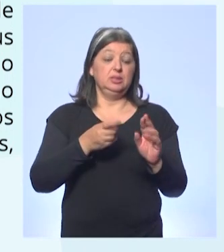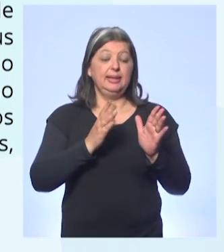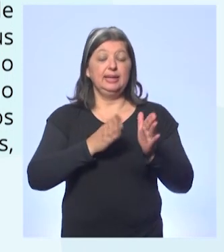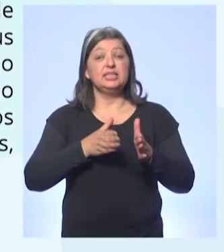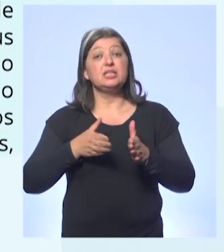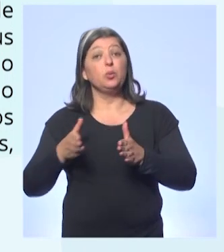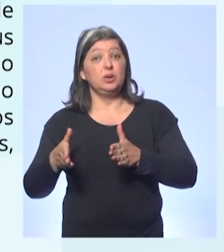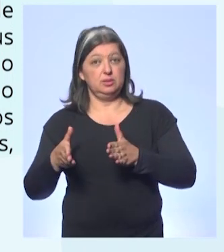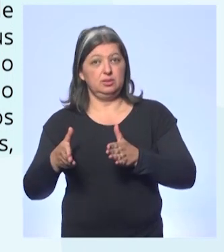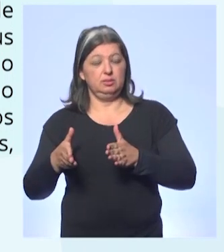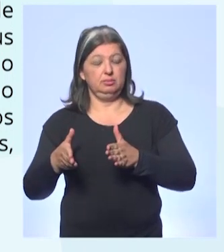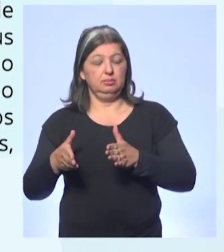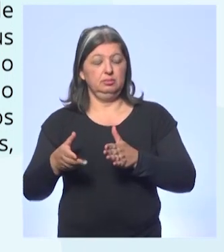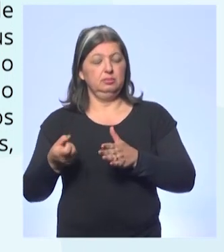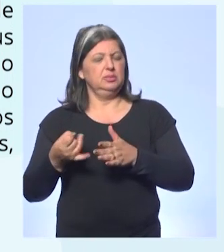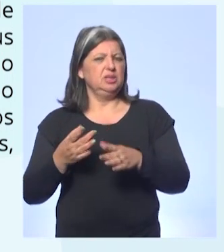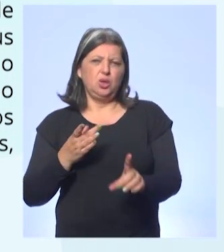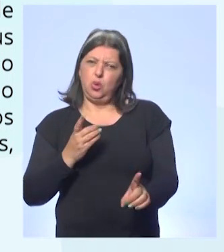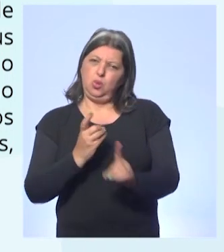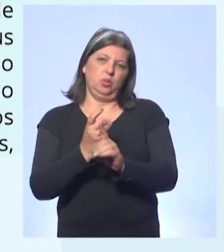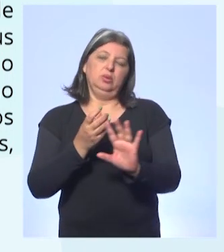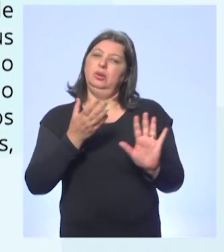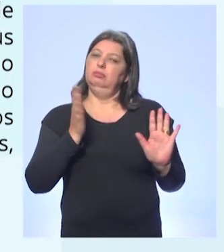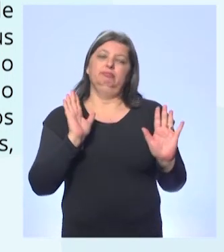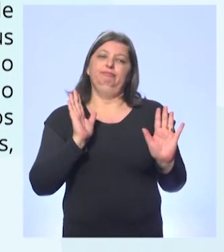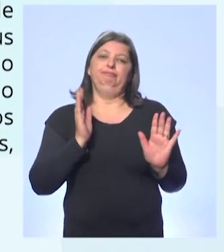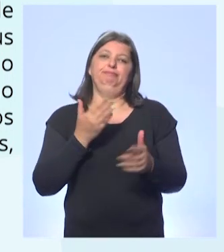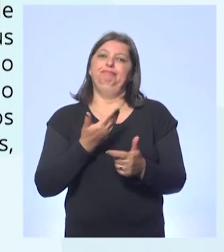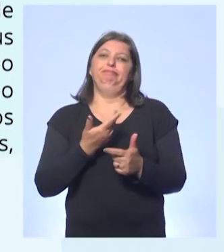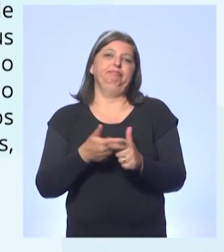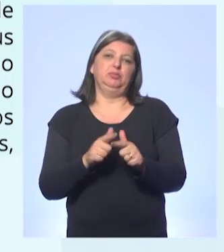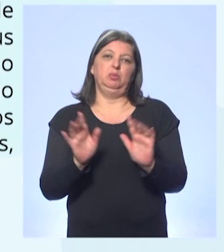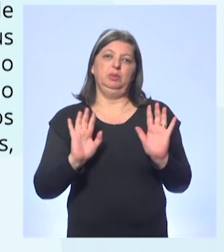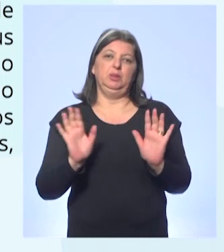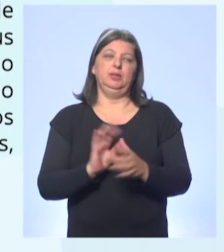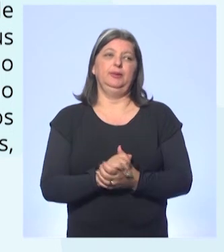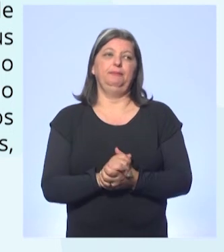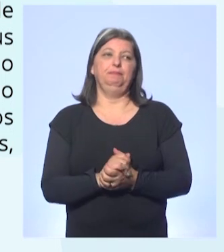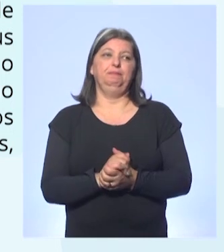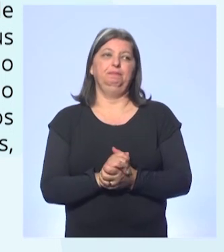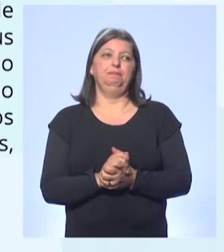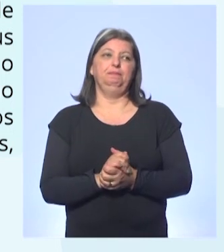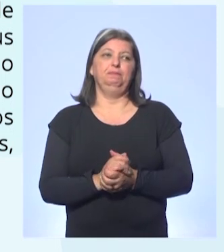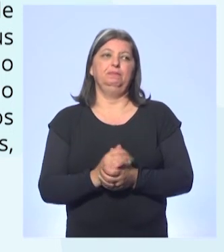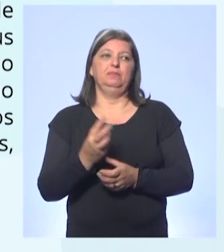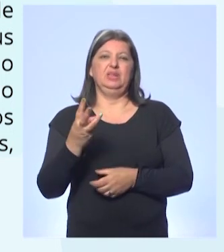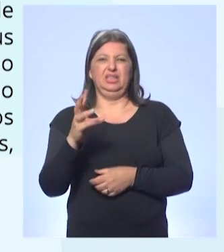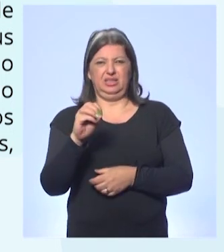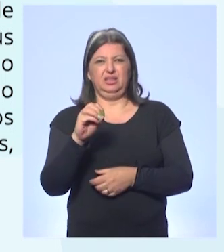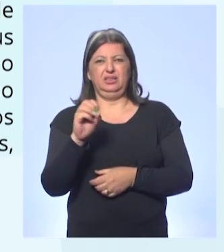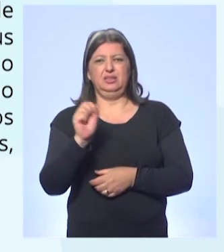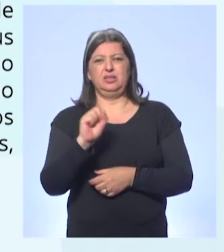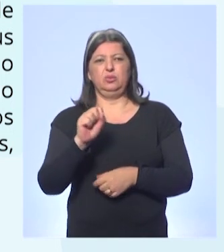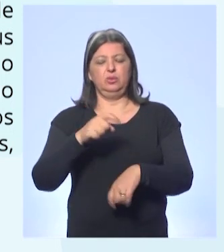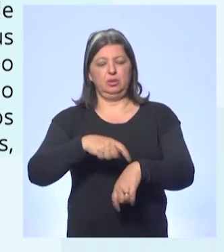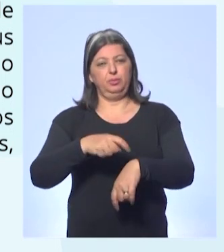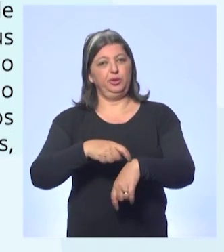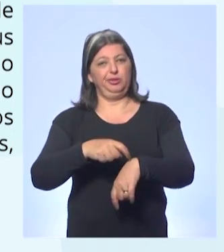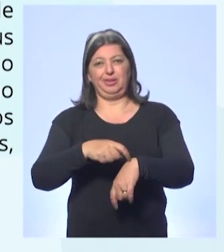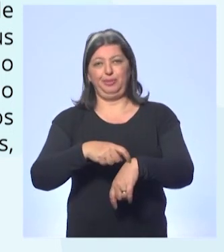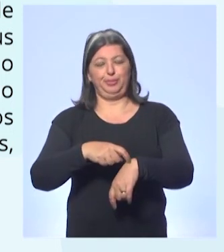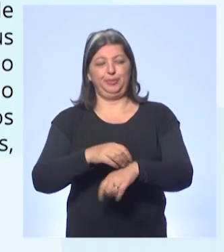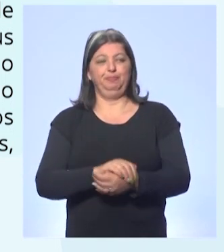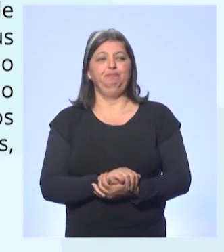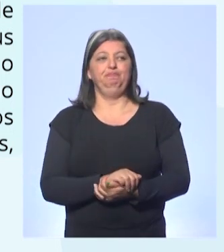Se não achar tudo, não tem problema, tá? Mas a gente vai dar aí, acho que eu vou dar 30 segundos só, gente, me perdoe por causa do tempo, mas aí